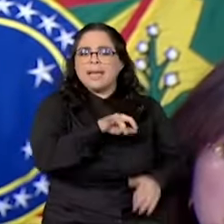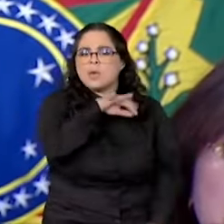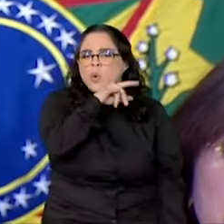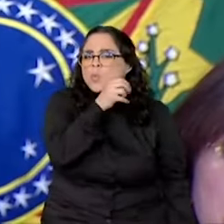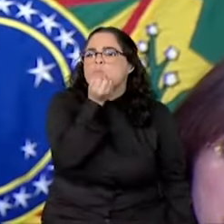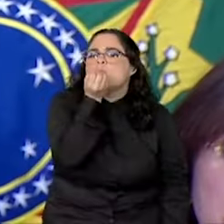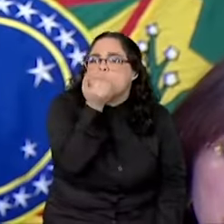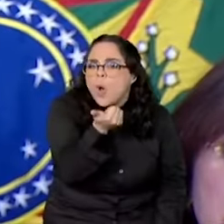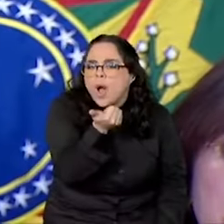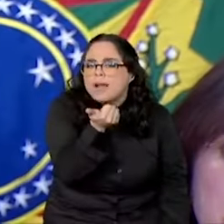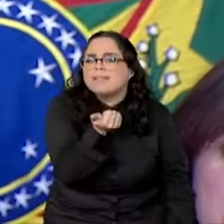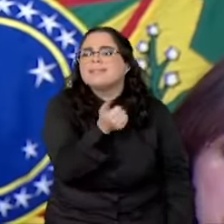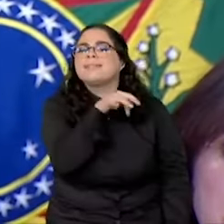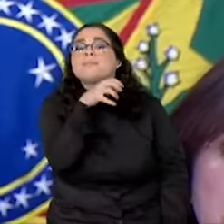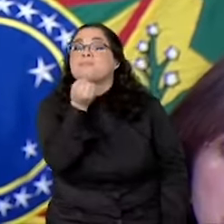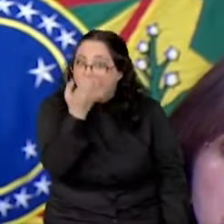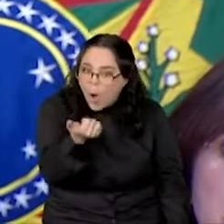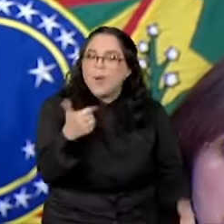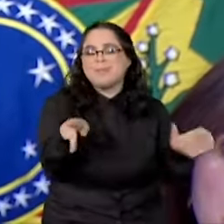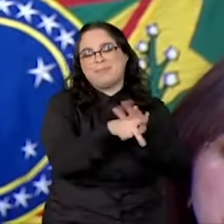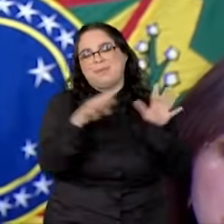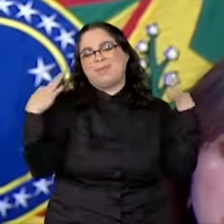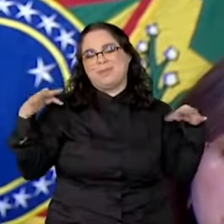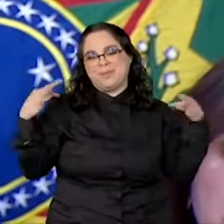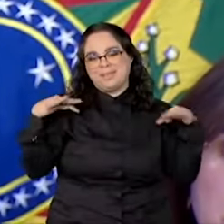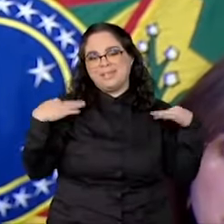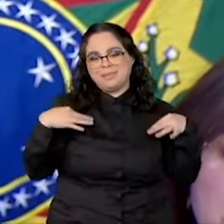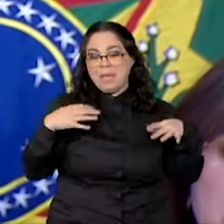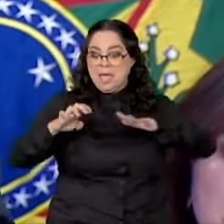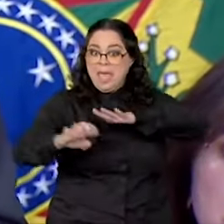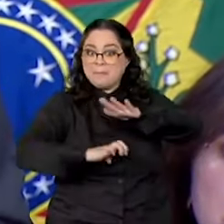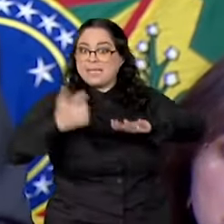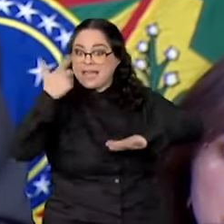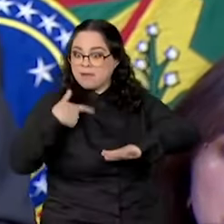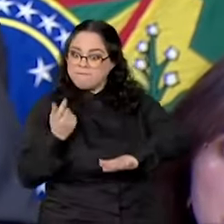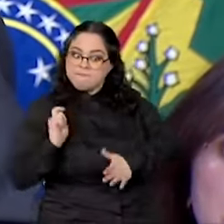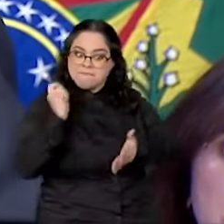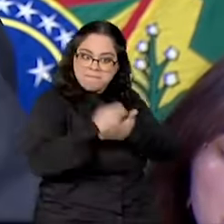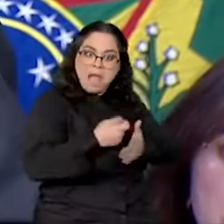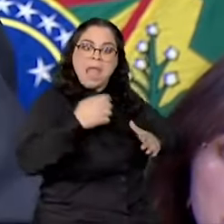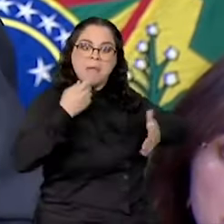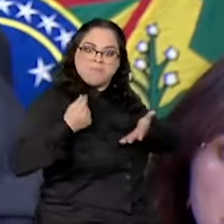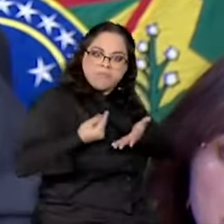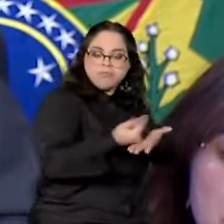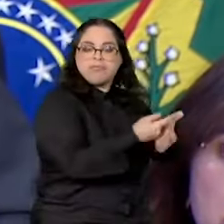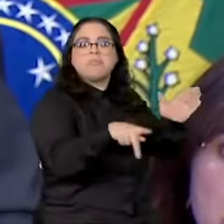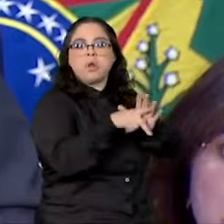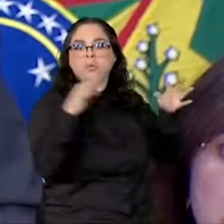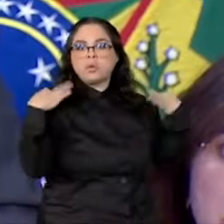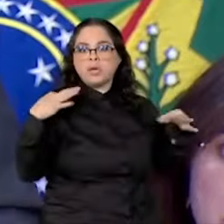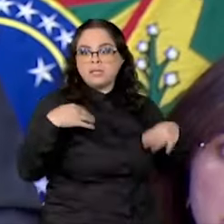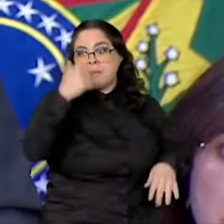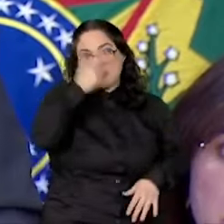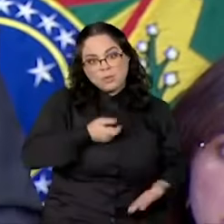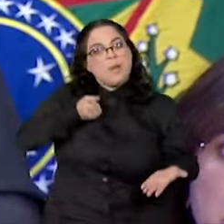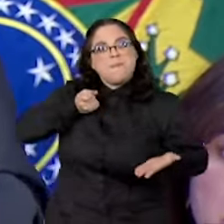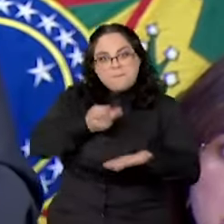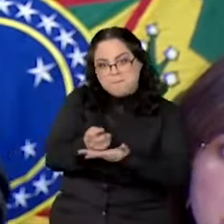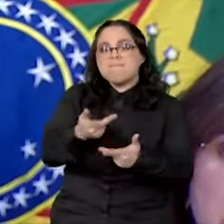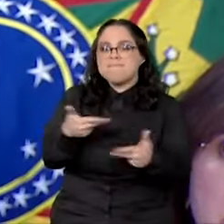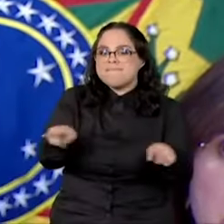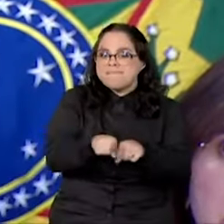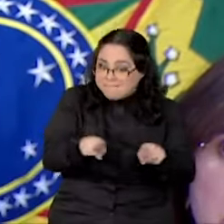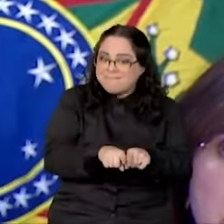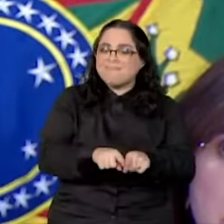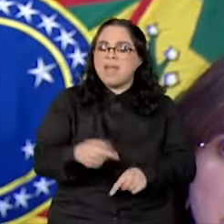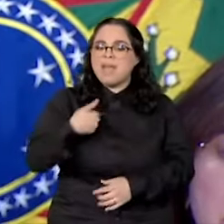boa do turismo. É uma coisa boa para o empresário que investe no turismo. É uma coisa boa para o consumidor. Porque o que